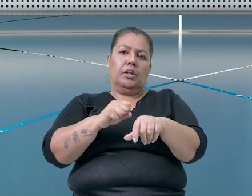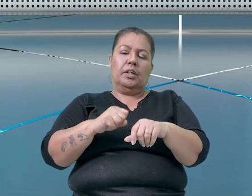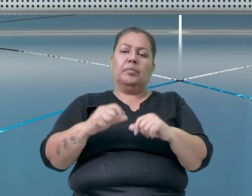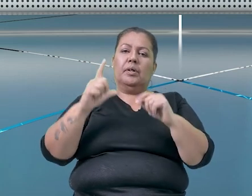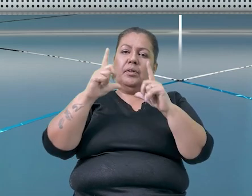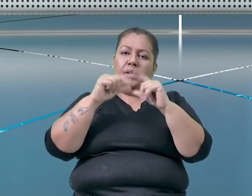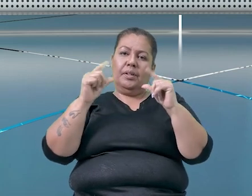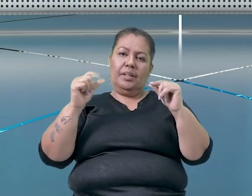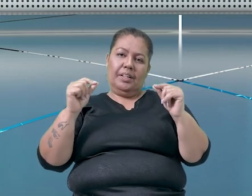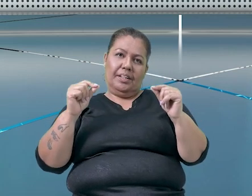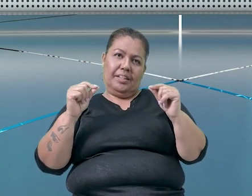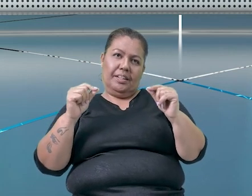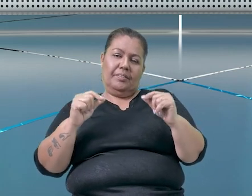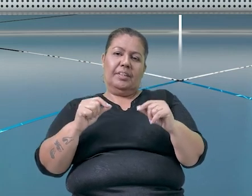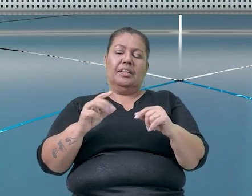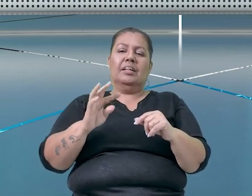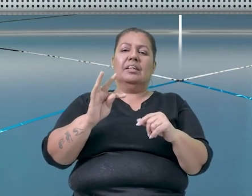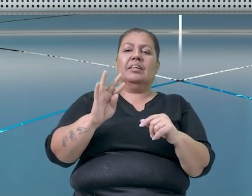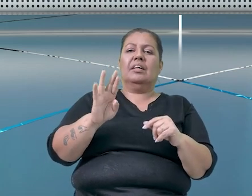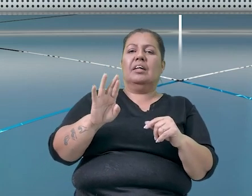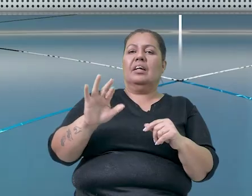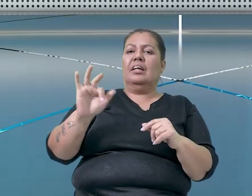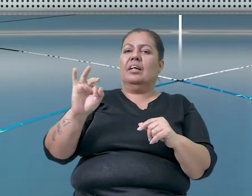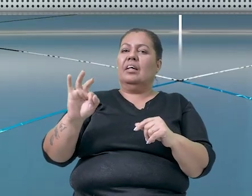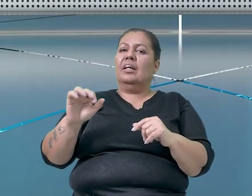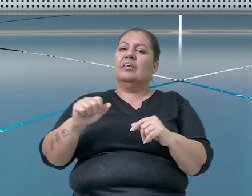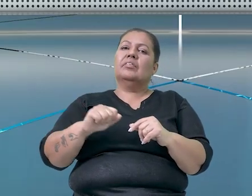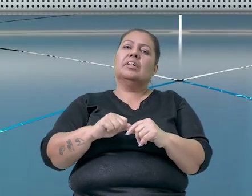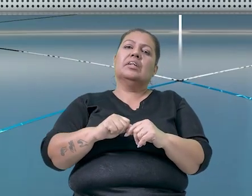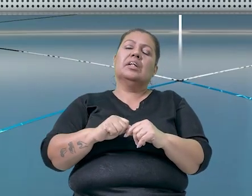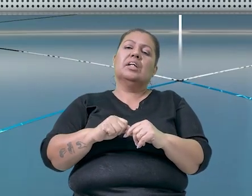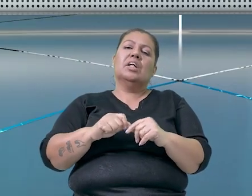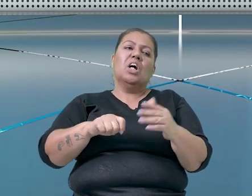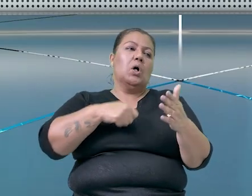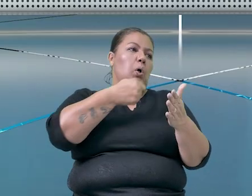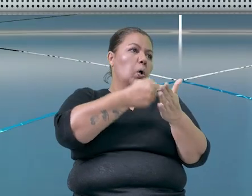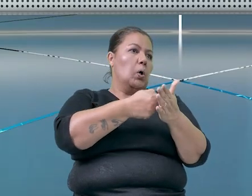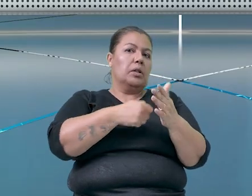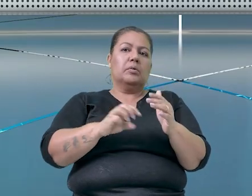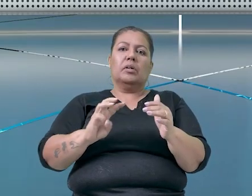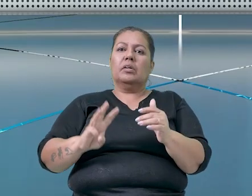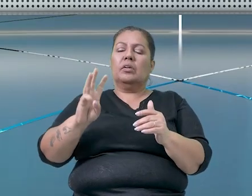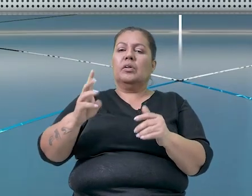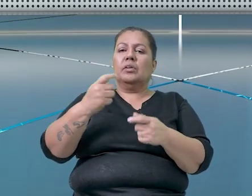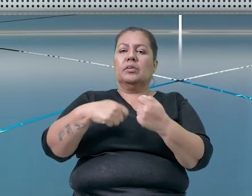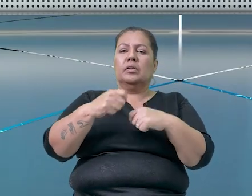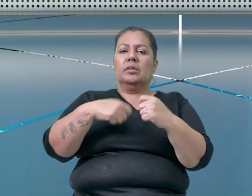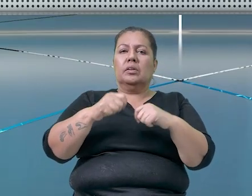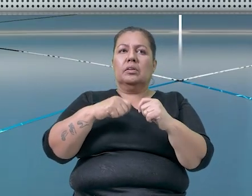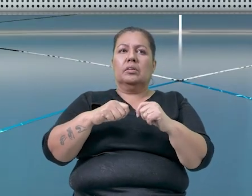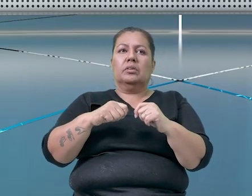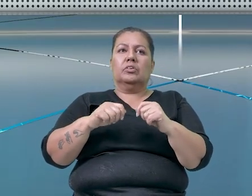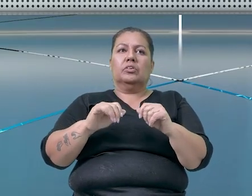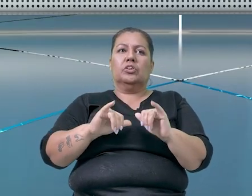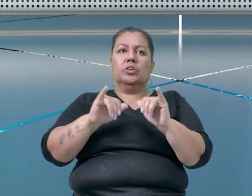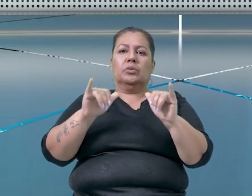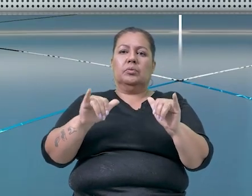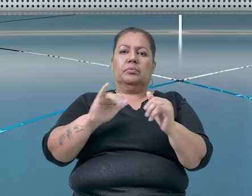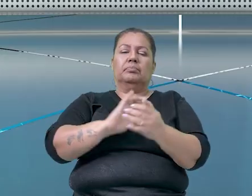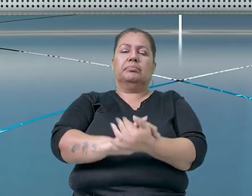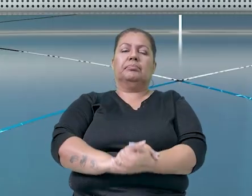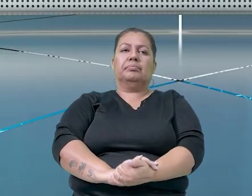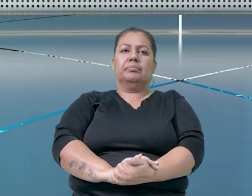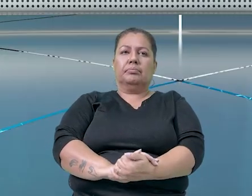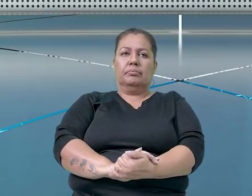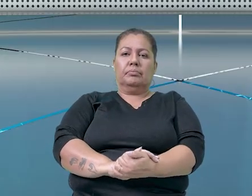de Brasília. TRF da Primeira Região condena administrador de site por omissão no caso de postagens